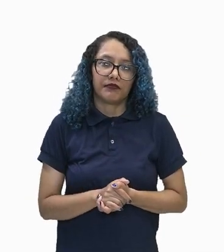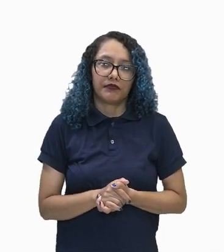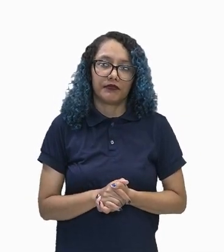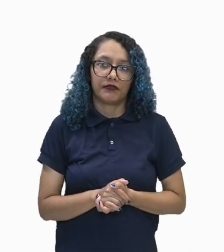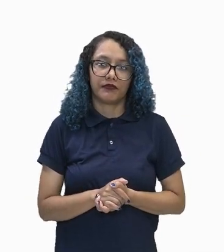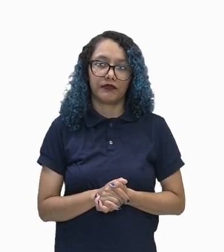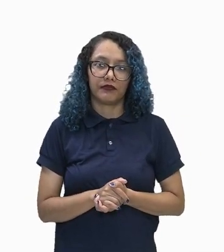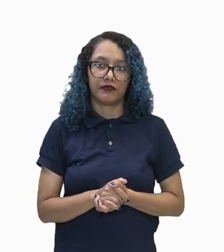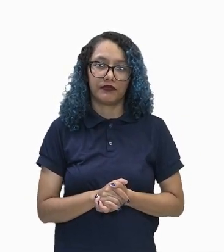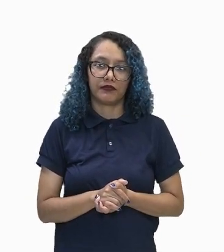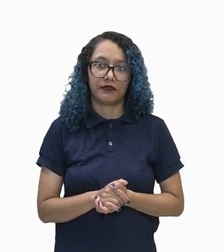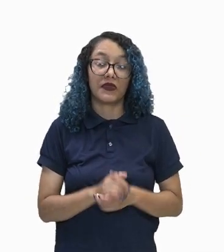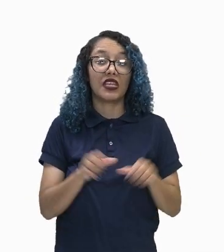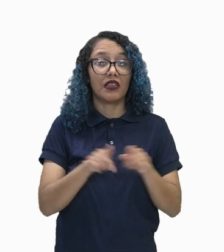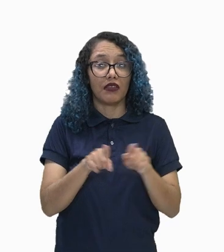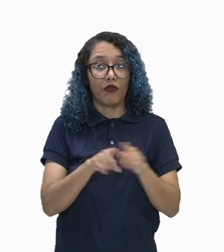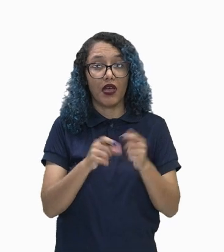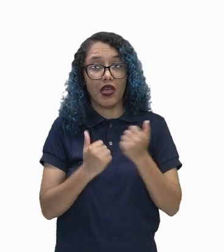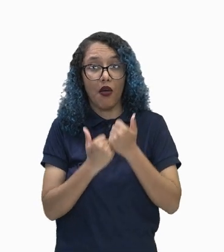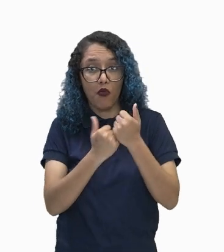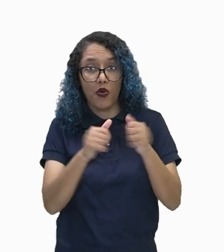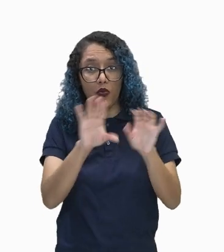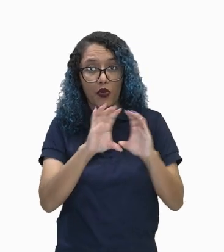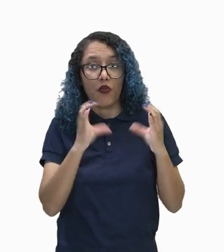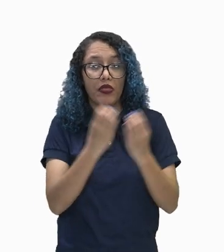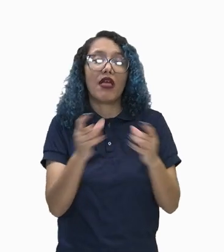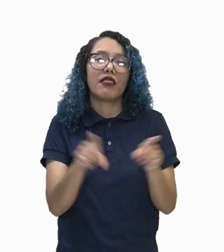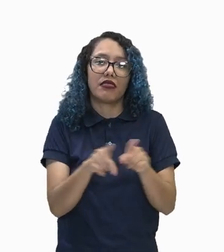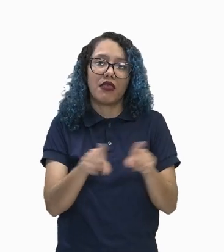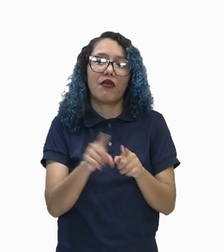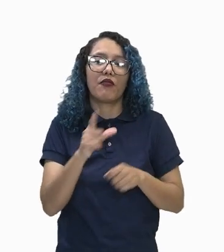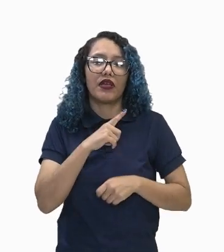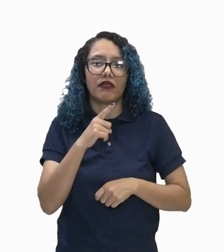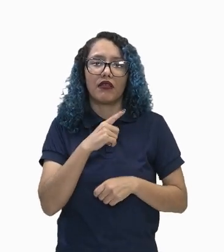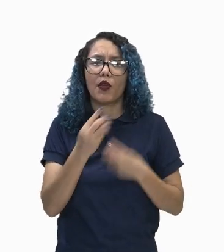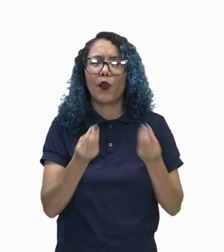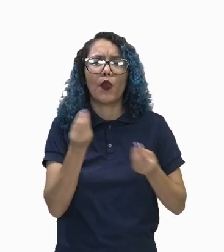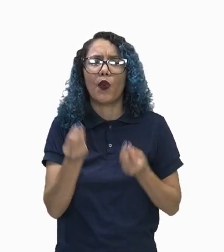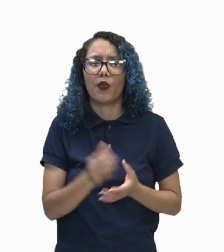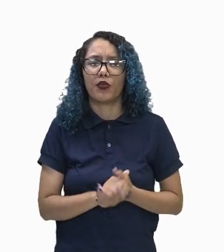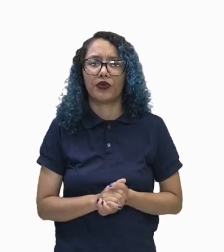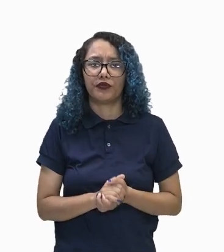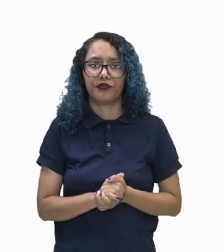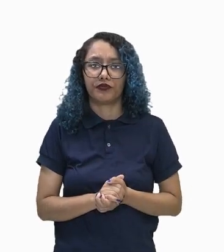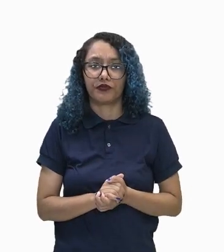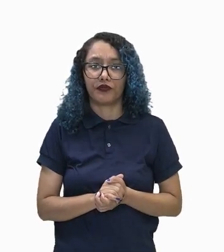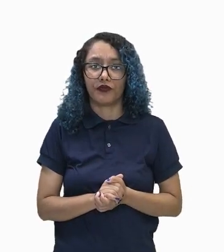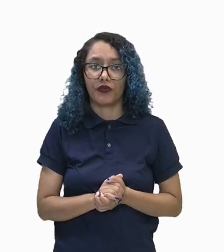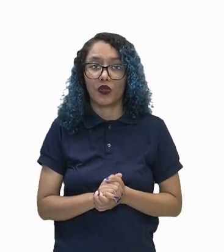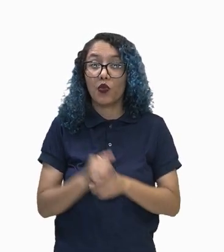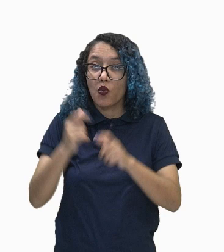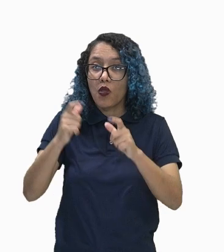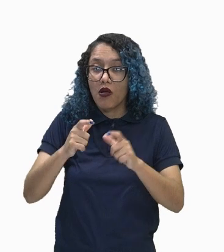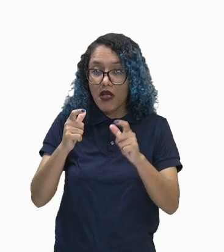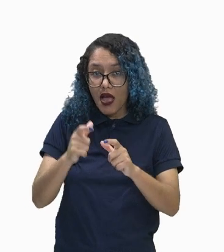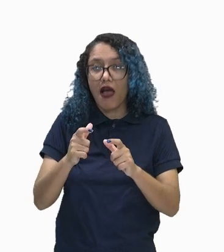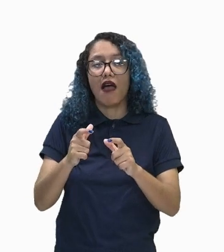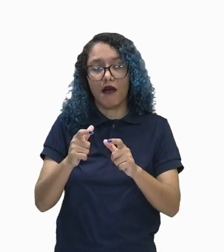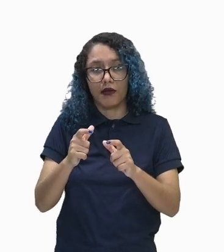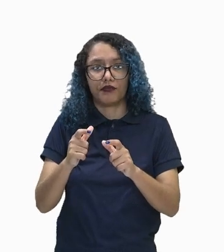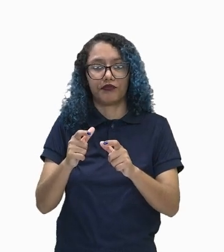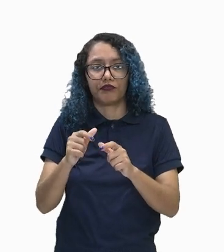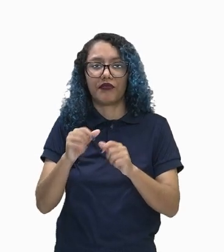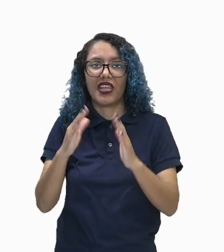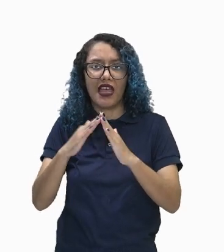o apoio às comunidades. Através do quê? Da Casa da Acolhida. Essa Casa